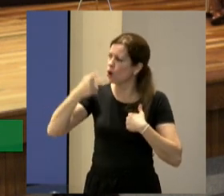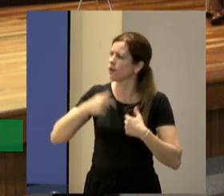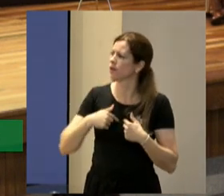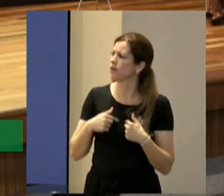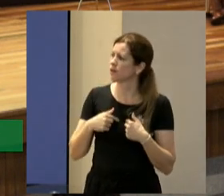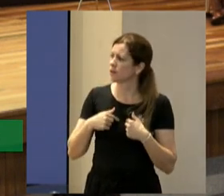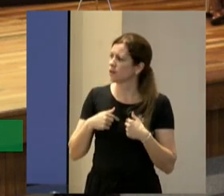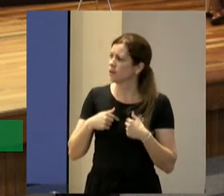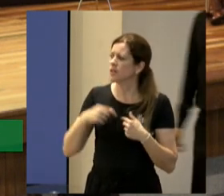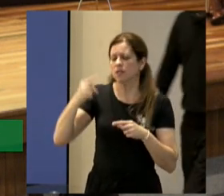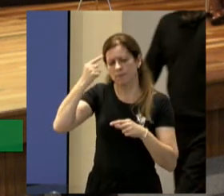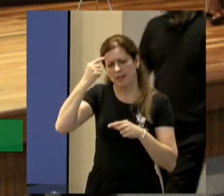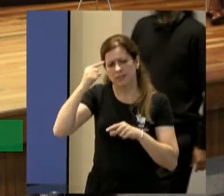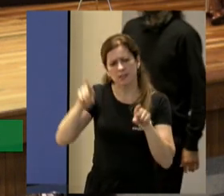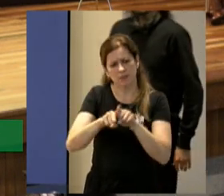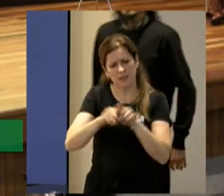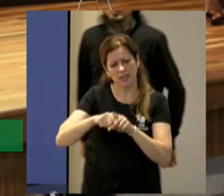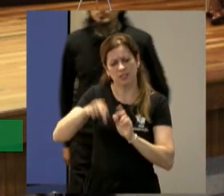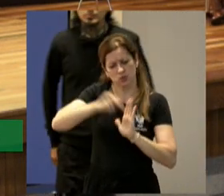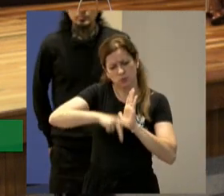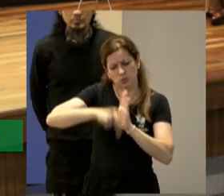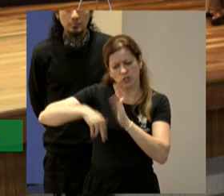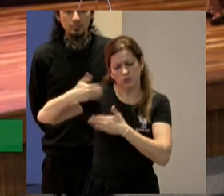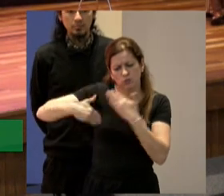no desenvolvimento de projetos na escola.